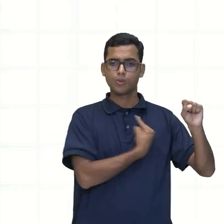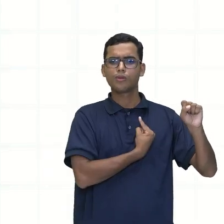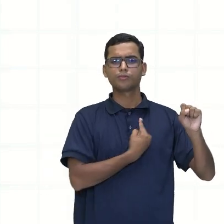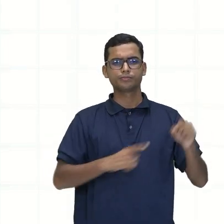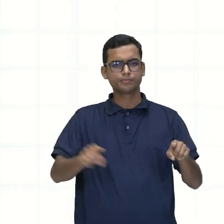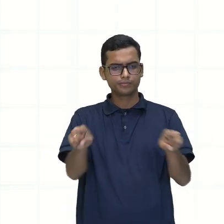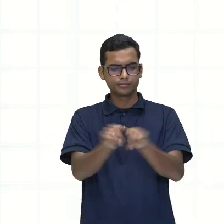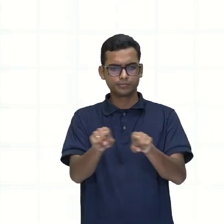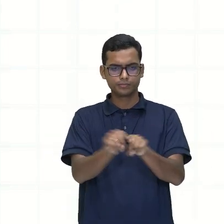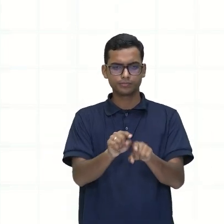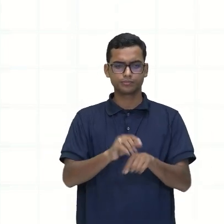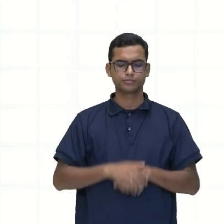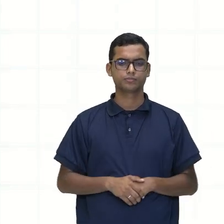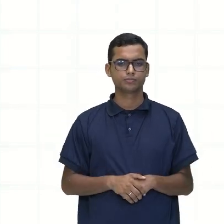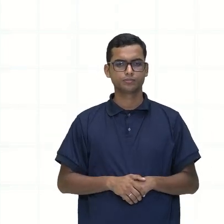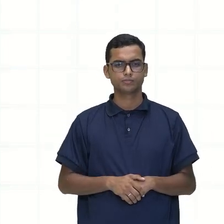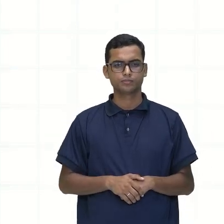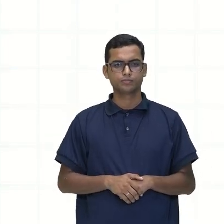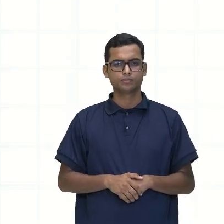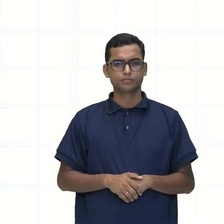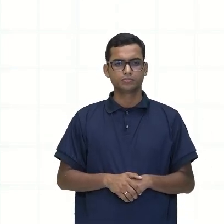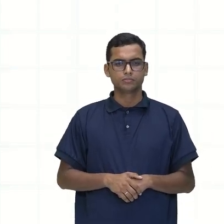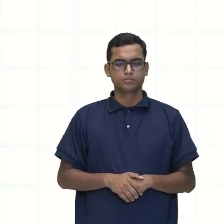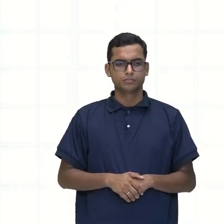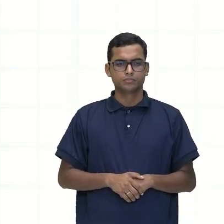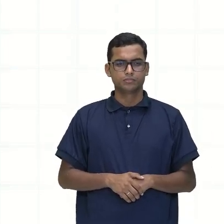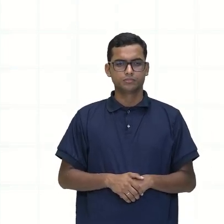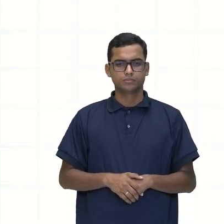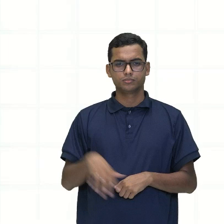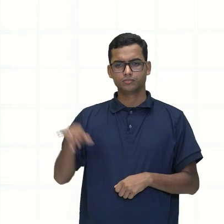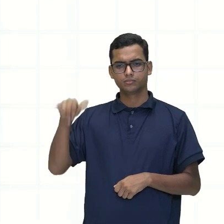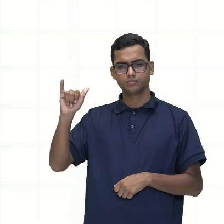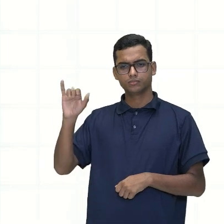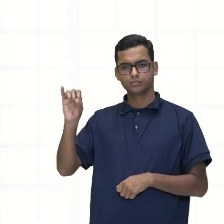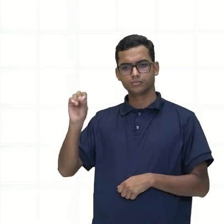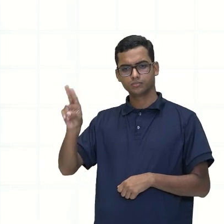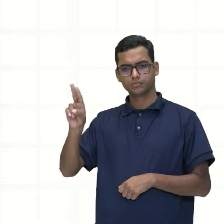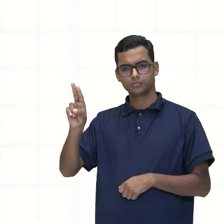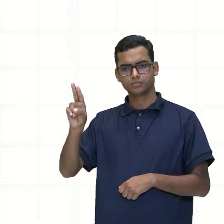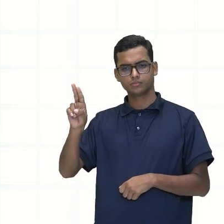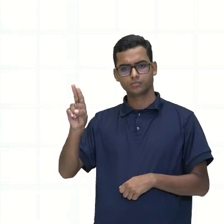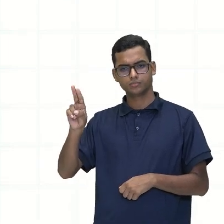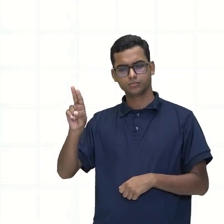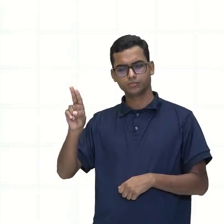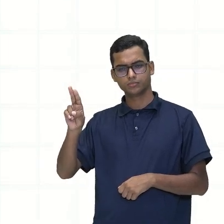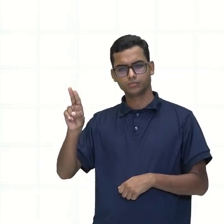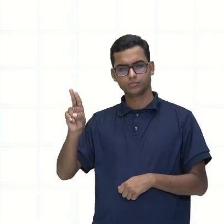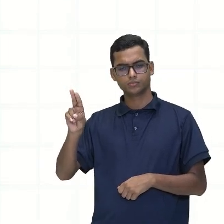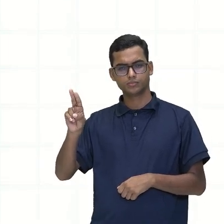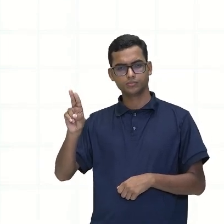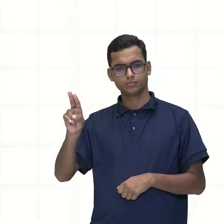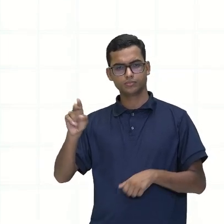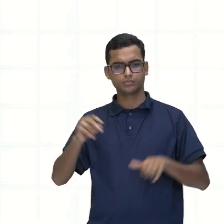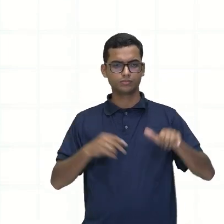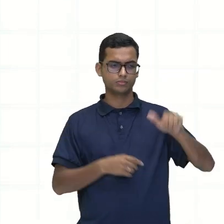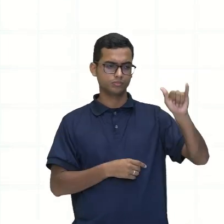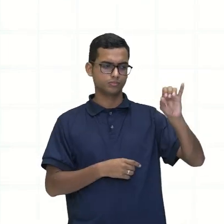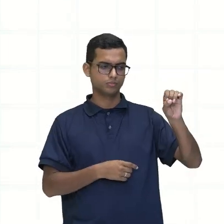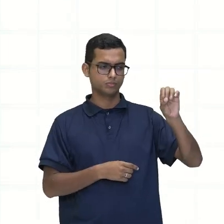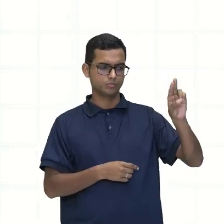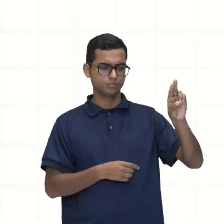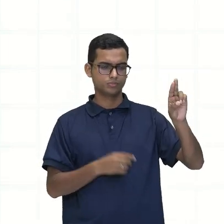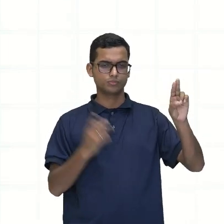que significa nos, né? Aqui, ó. You, escreve da mesma forma, né? Lembrando que é plural,